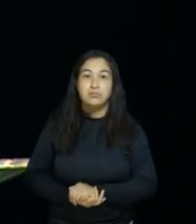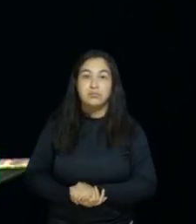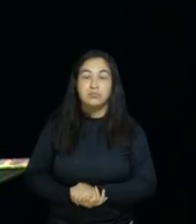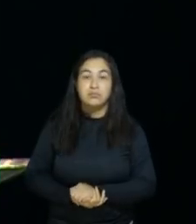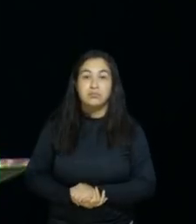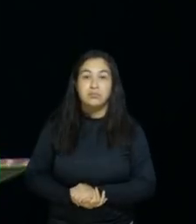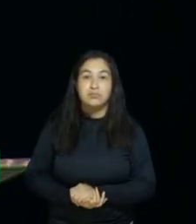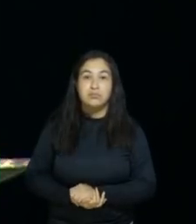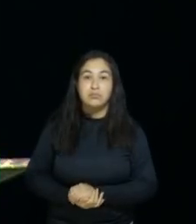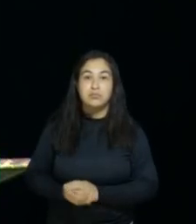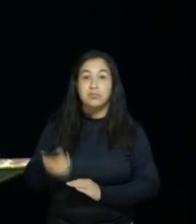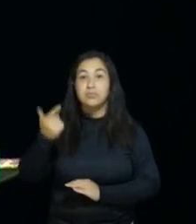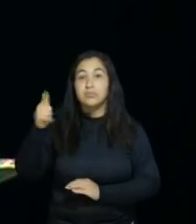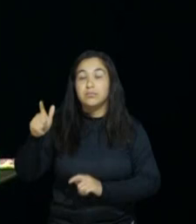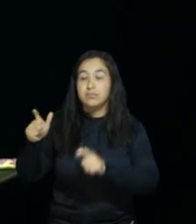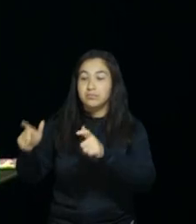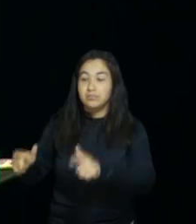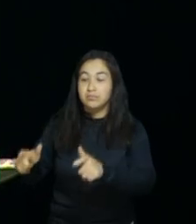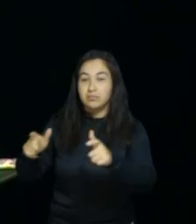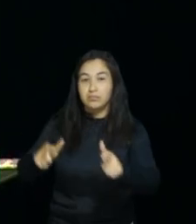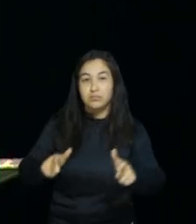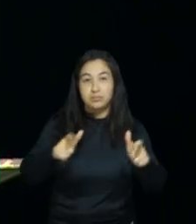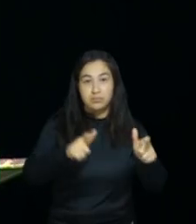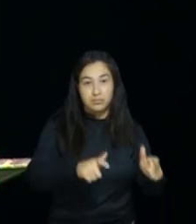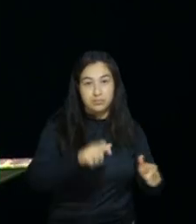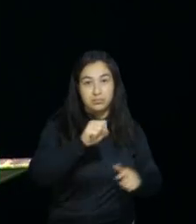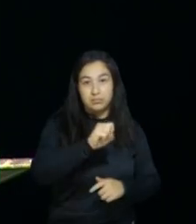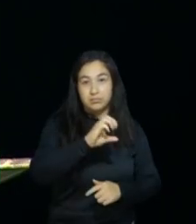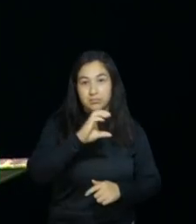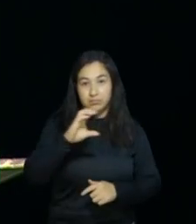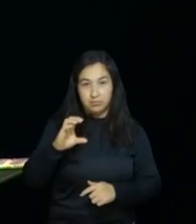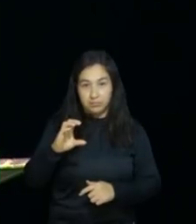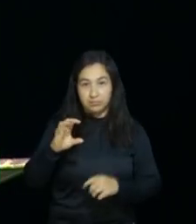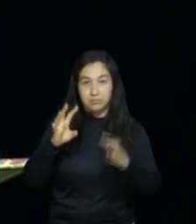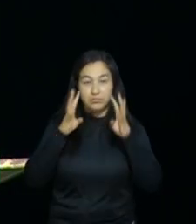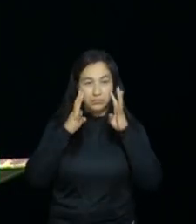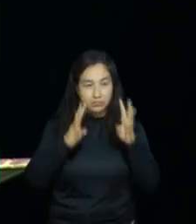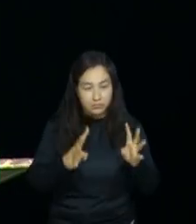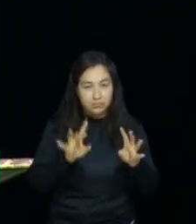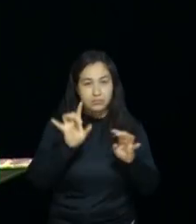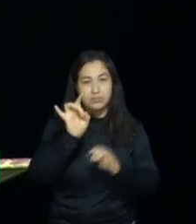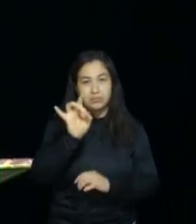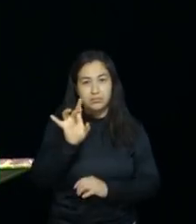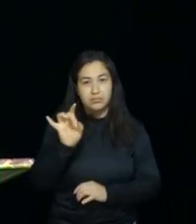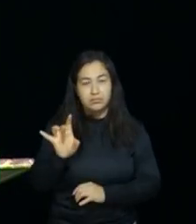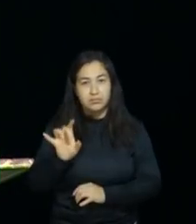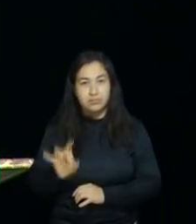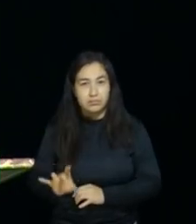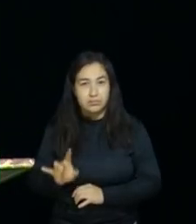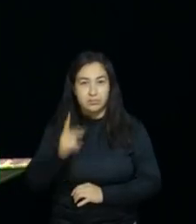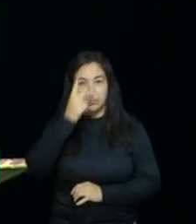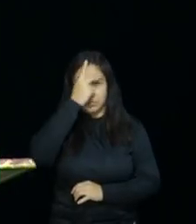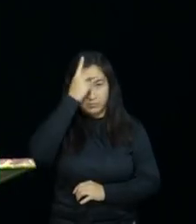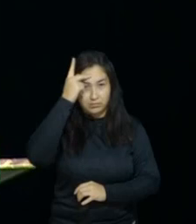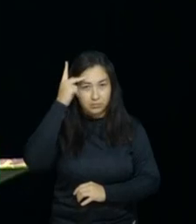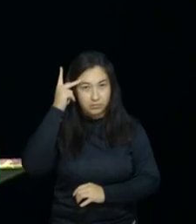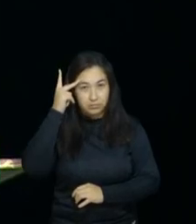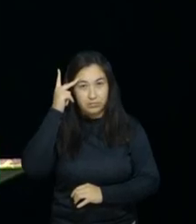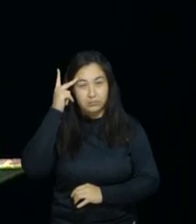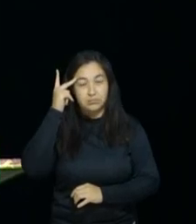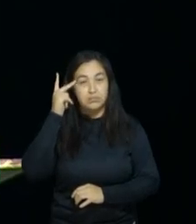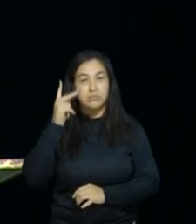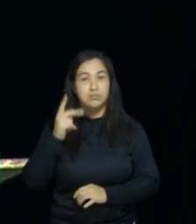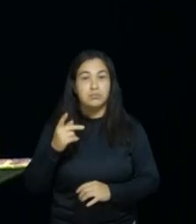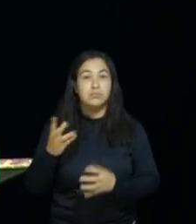outras regiões, ouvir as entidades como nós escutamos aqui por esses 2 dias, saber que muitos